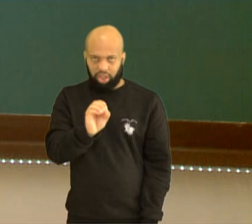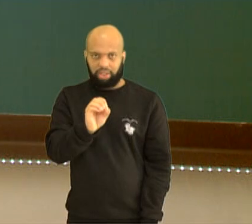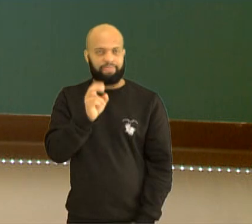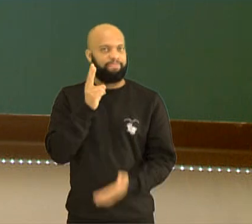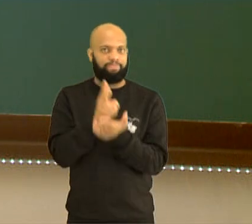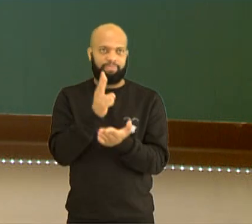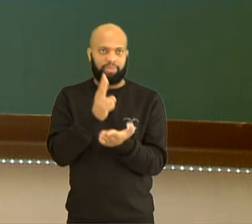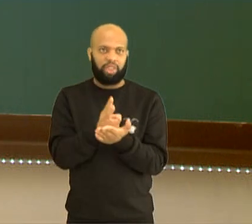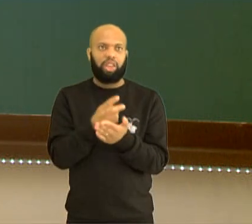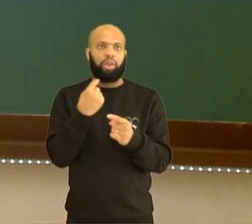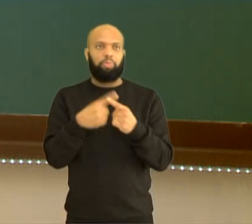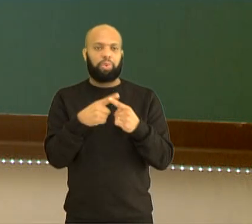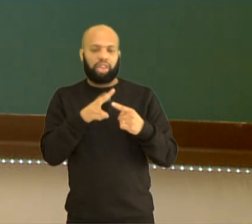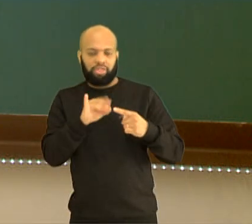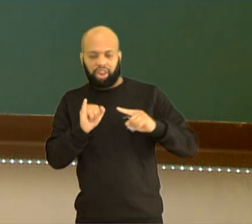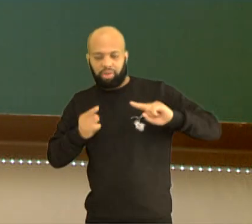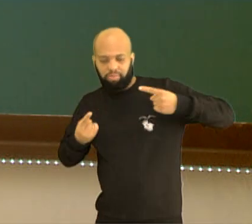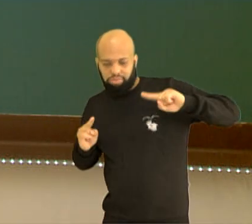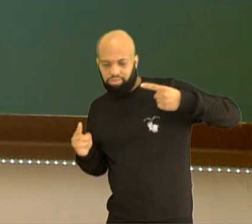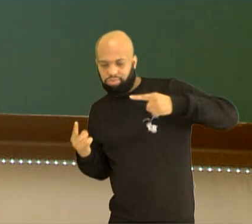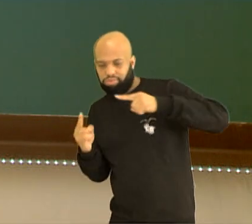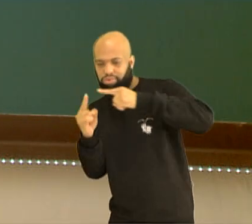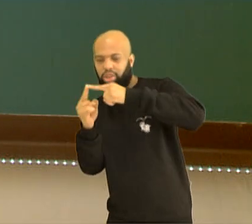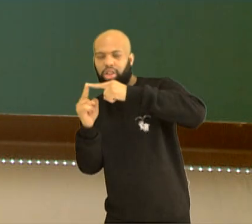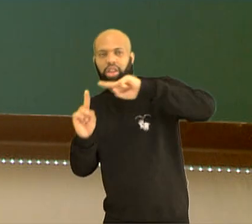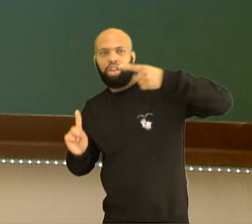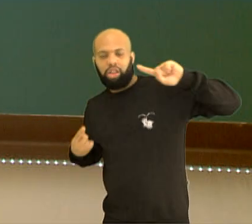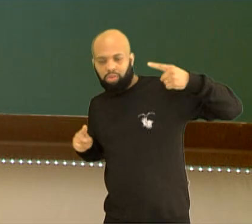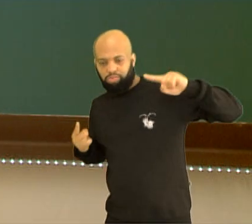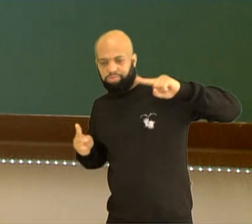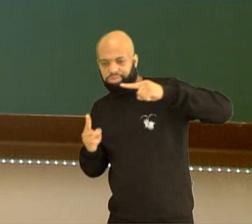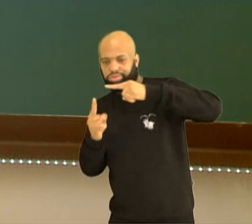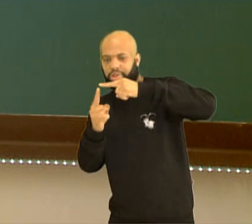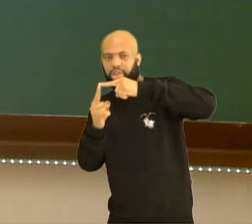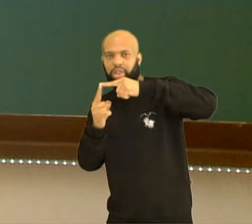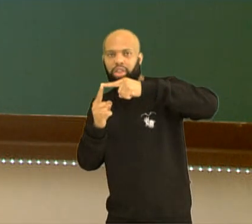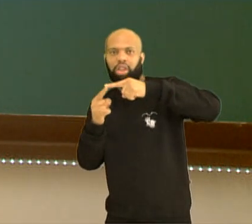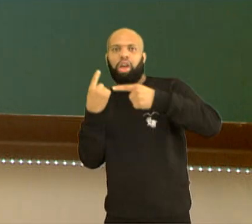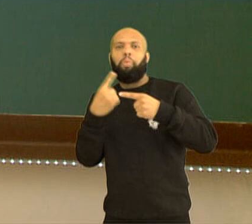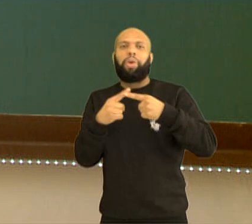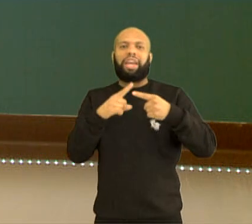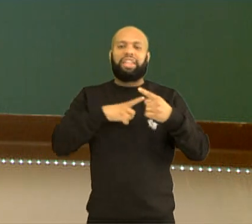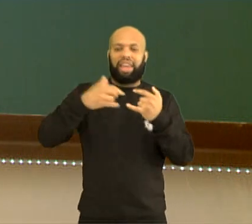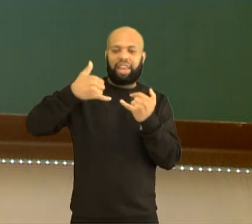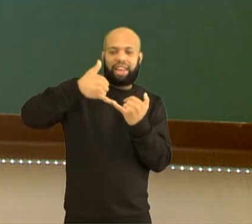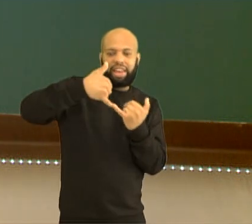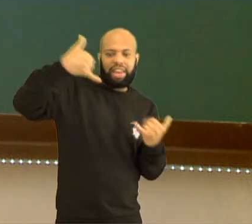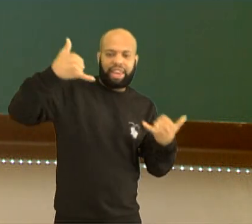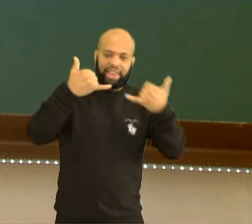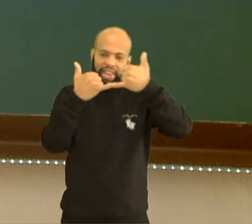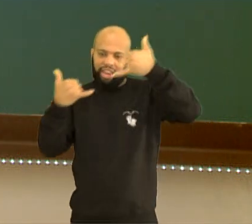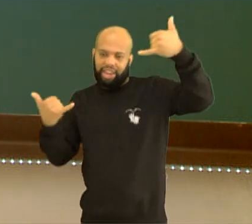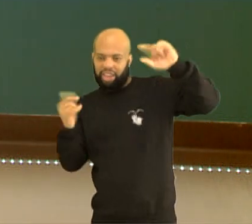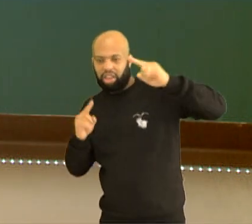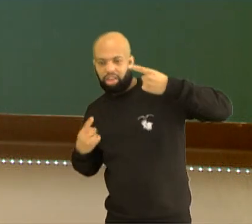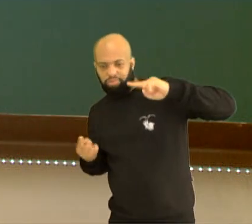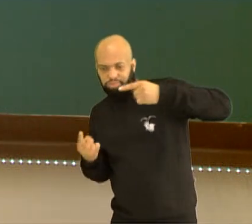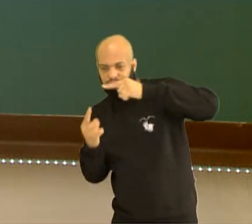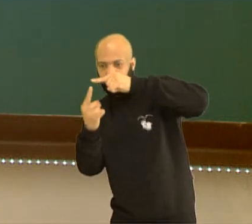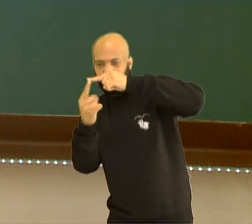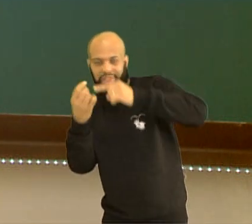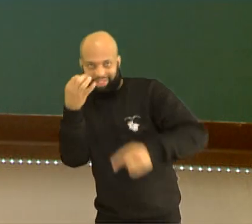mesmo. Eles vão se encontrar, vai ser o mesmo, porque eles, né, as retas estão se interceptando, tá bom? Aí, veja